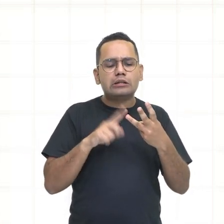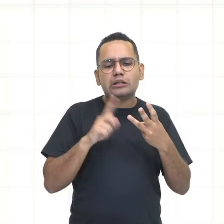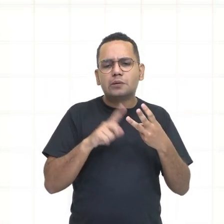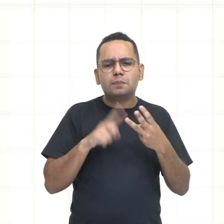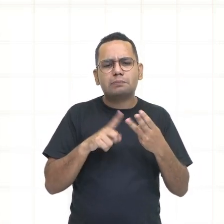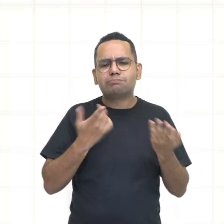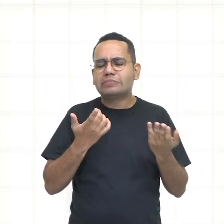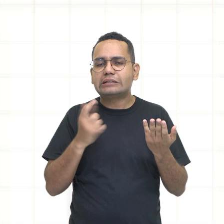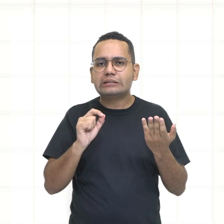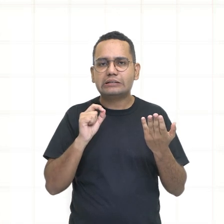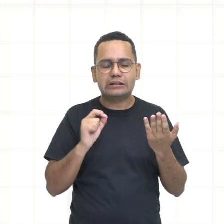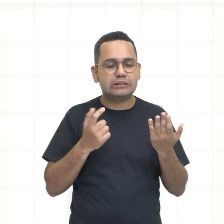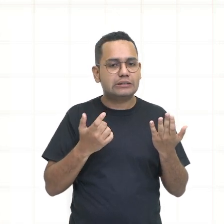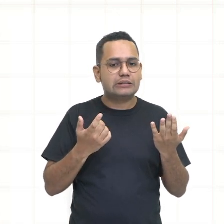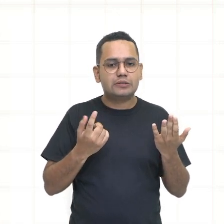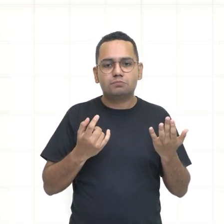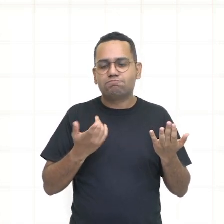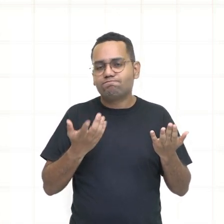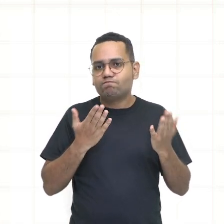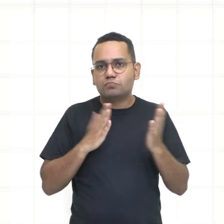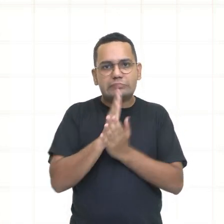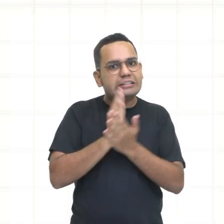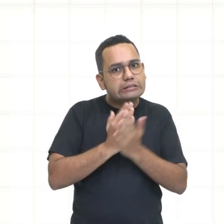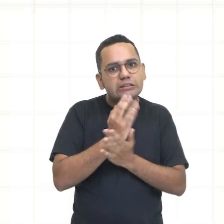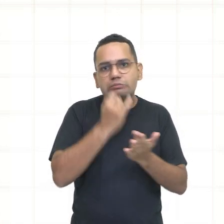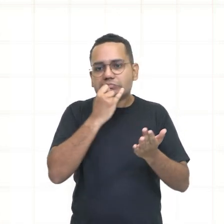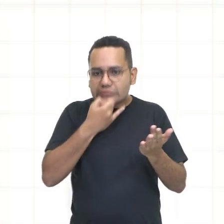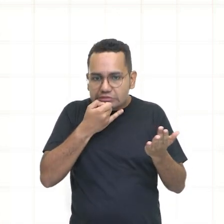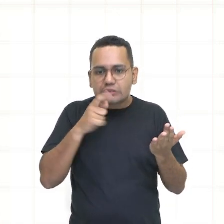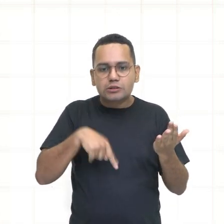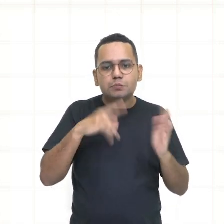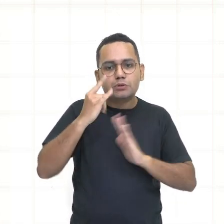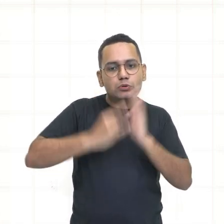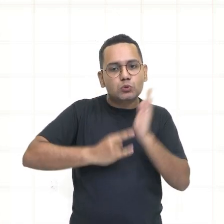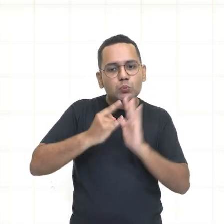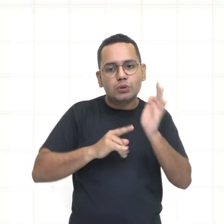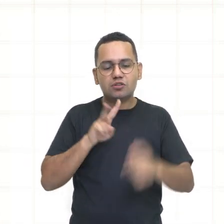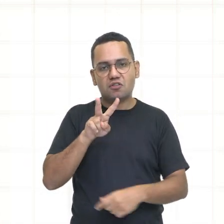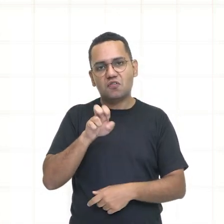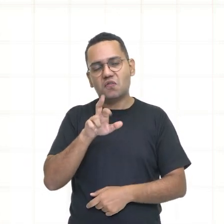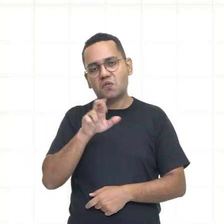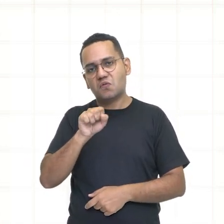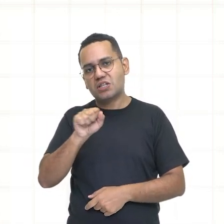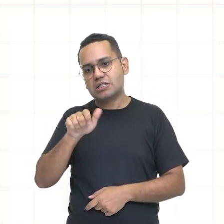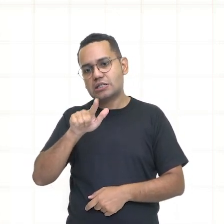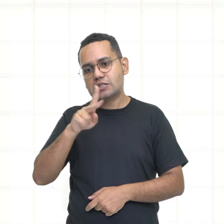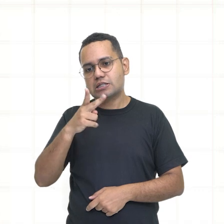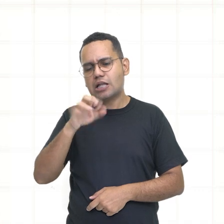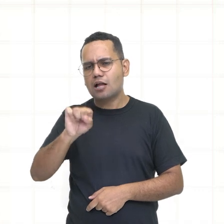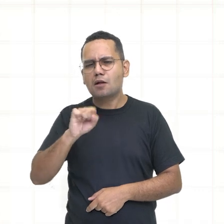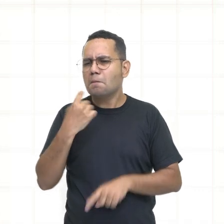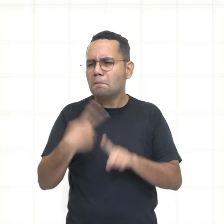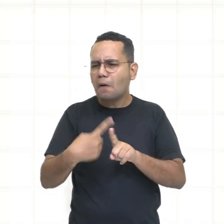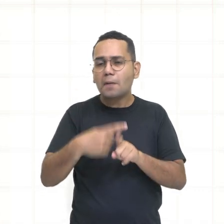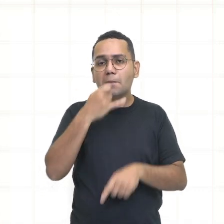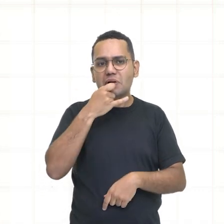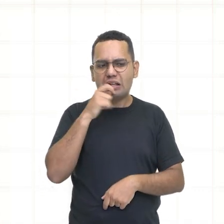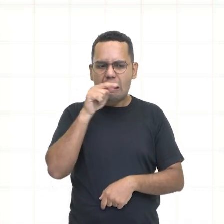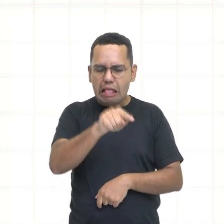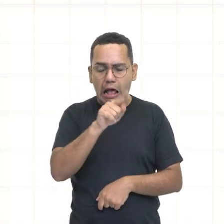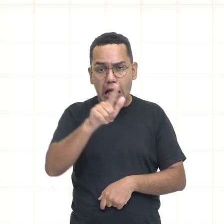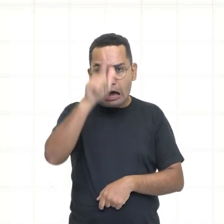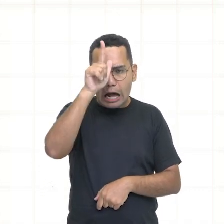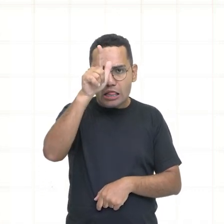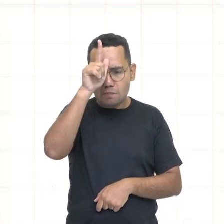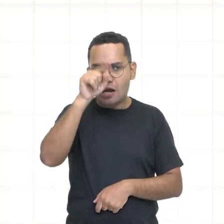acaba a Primeira Guerra Mundial, a Alemanha ela é colocada como sendo a grande culpada pela guerra.